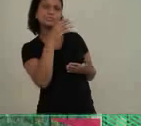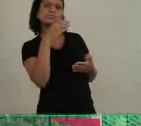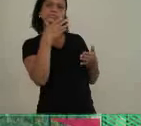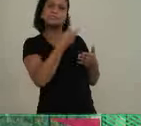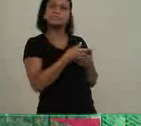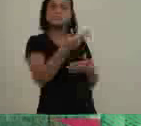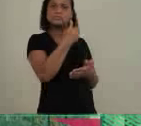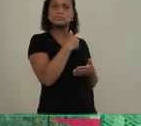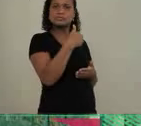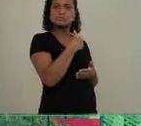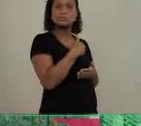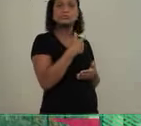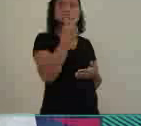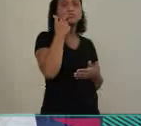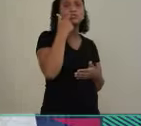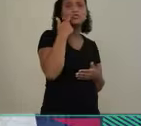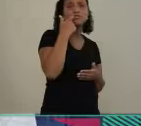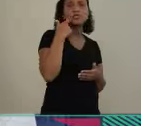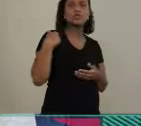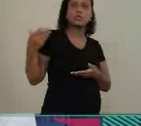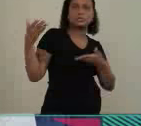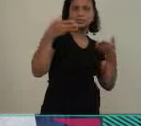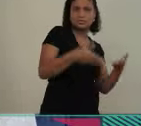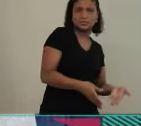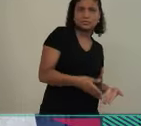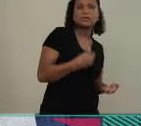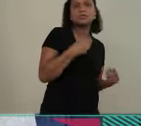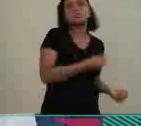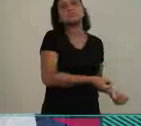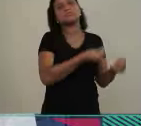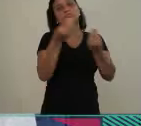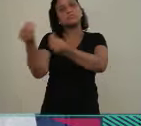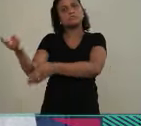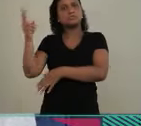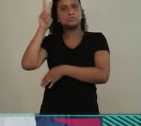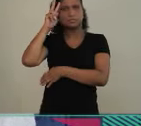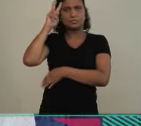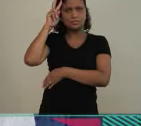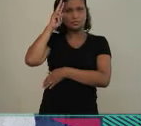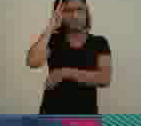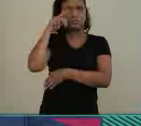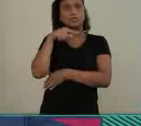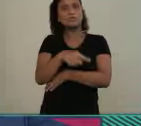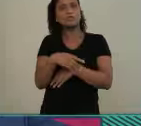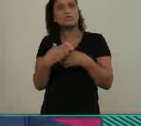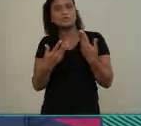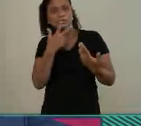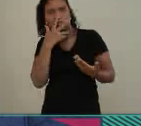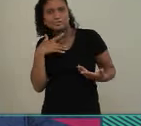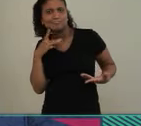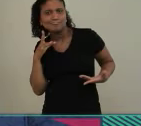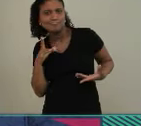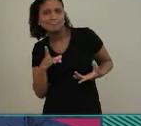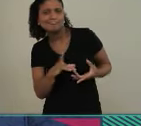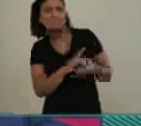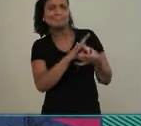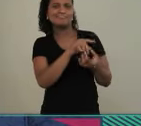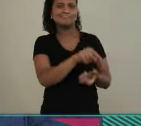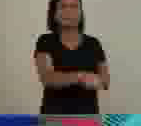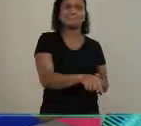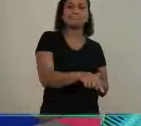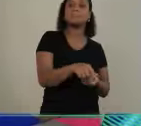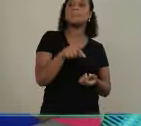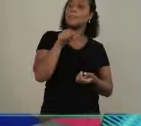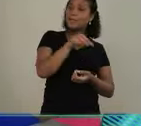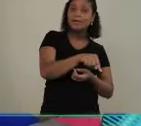me visitar aos finais de semana. Às sextas-feiras eu trazia e levava de volta nas segundas. Fomos nos